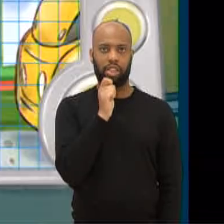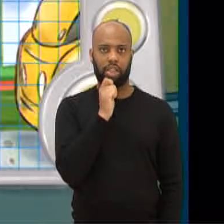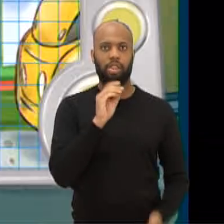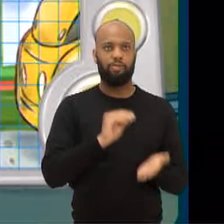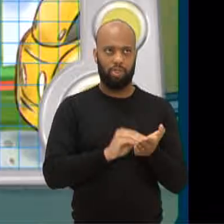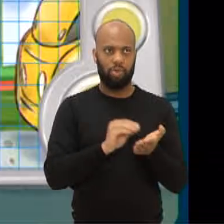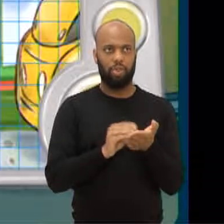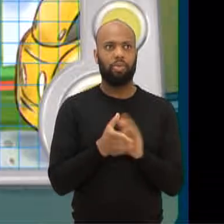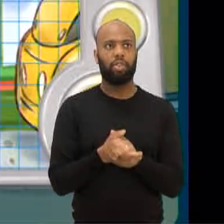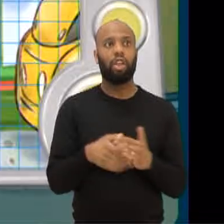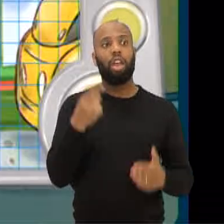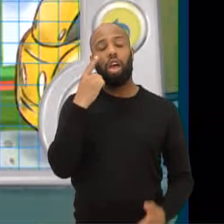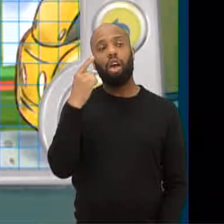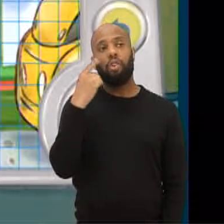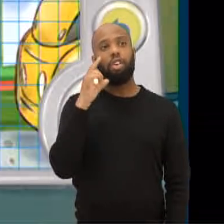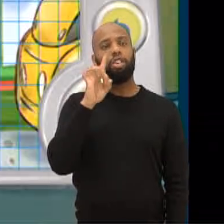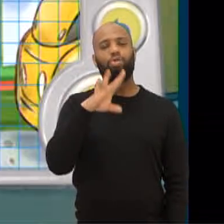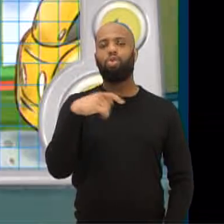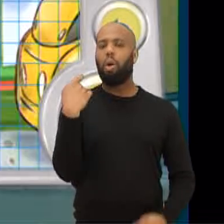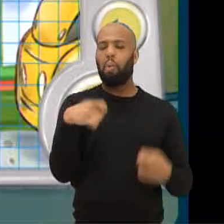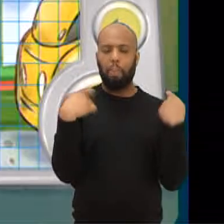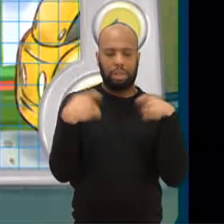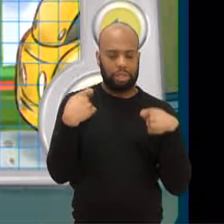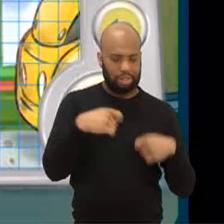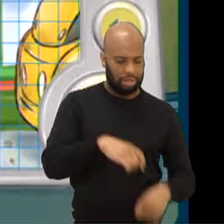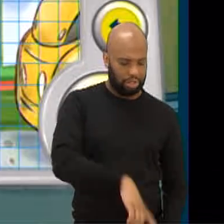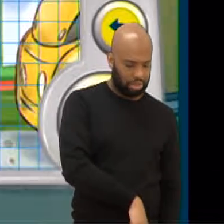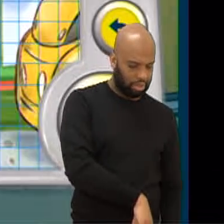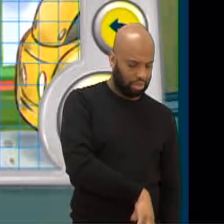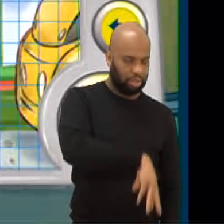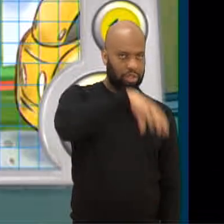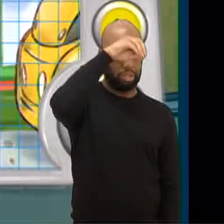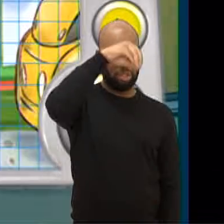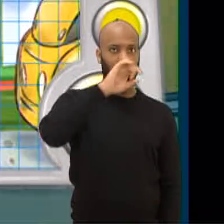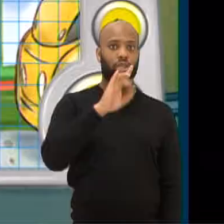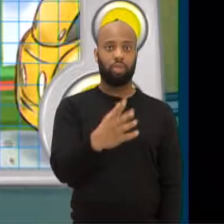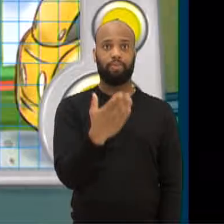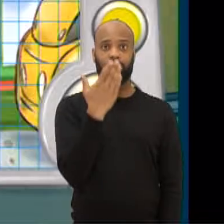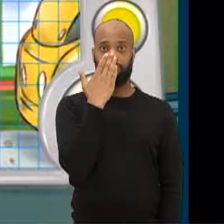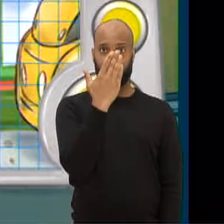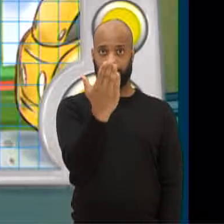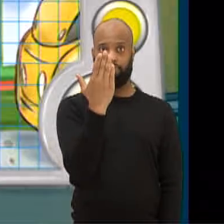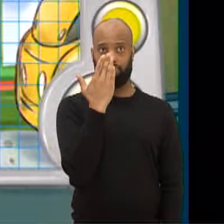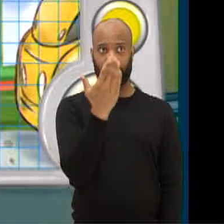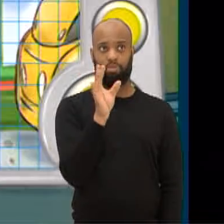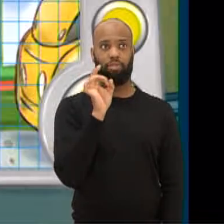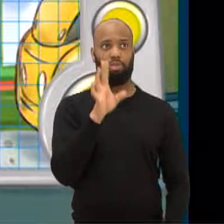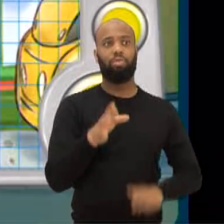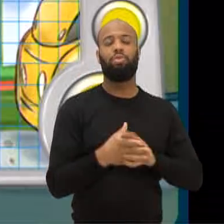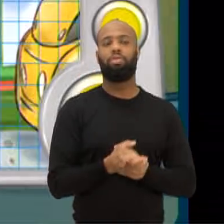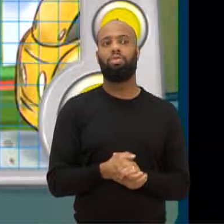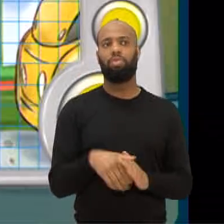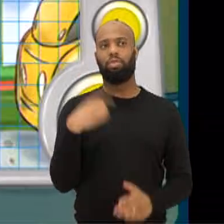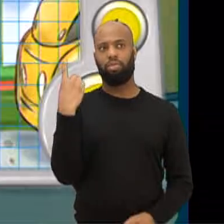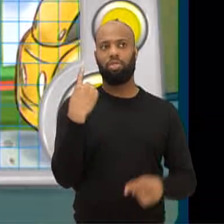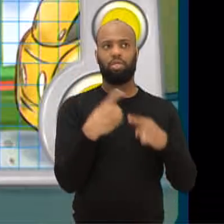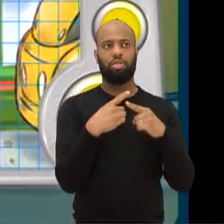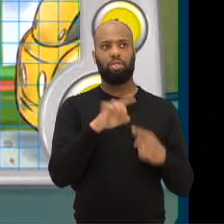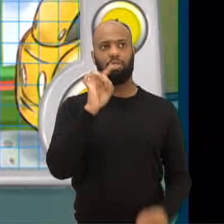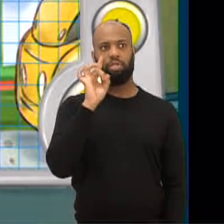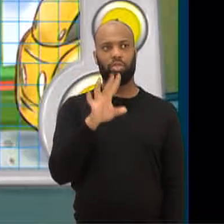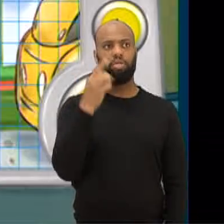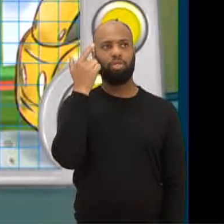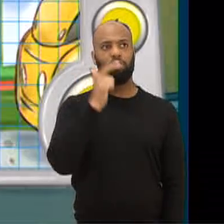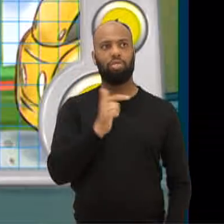veja que essa peça, ela só precisa ser refletida. Então a gente vai refletir ela uma vez